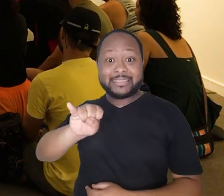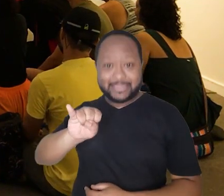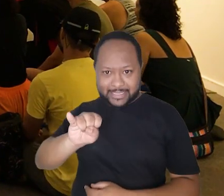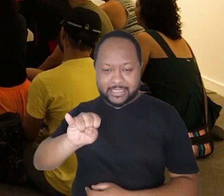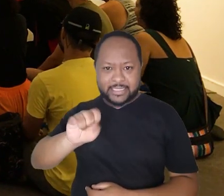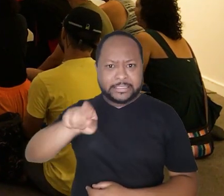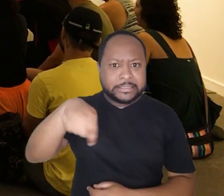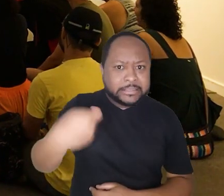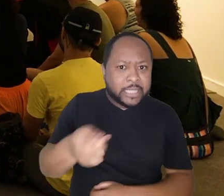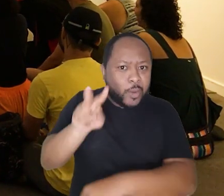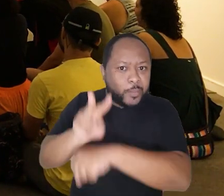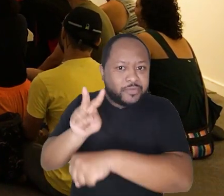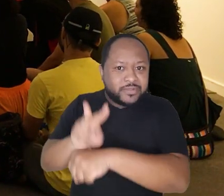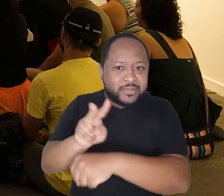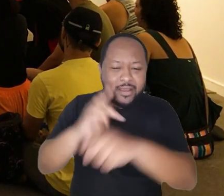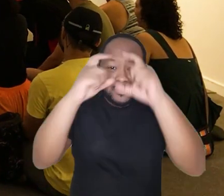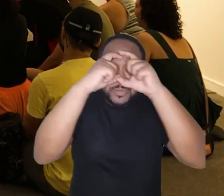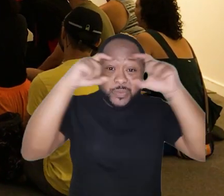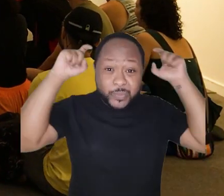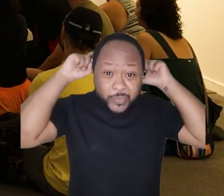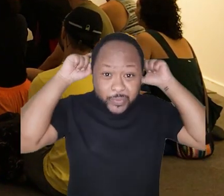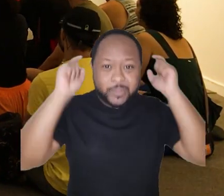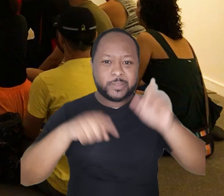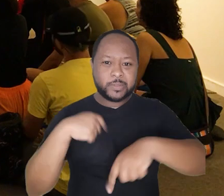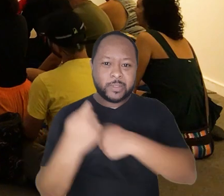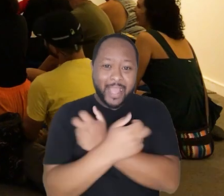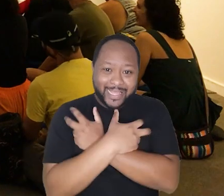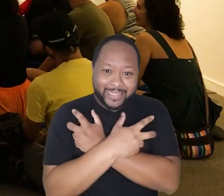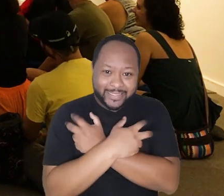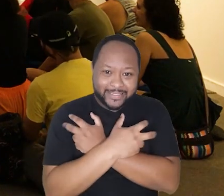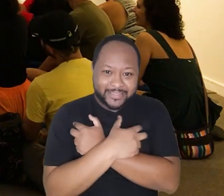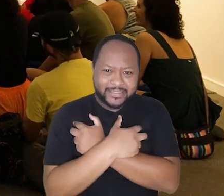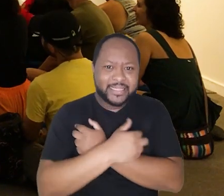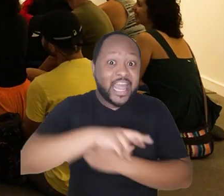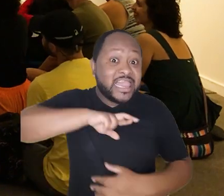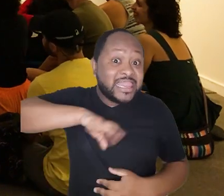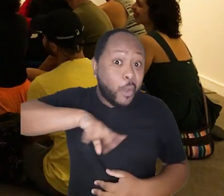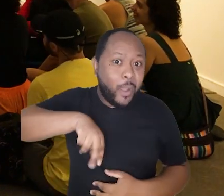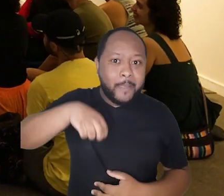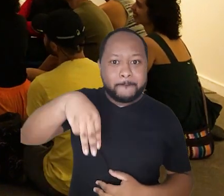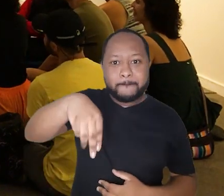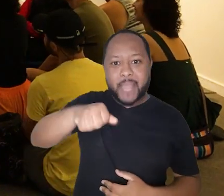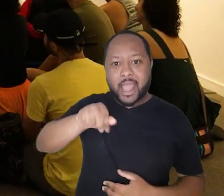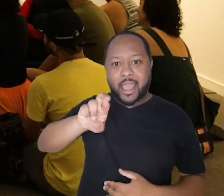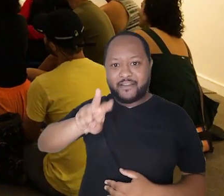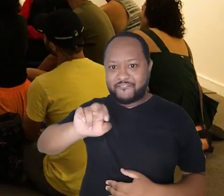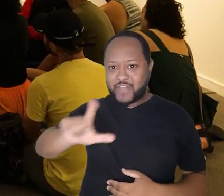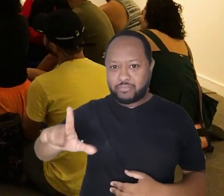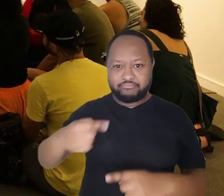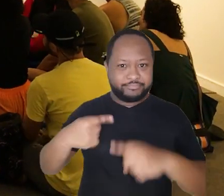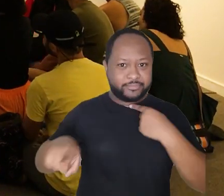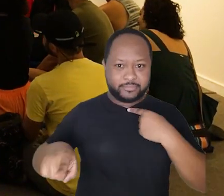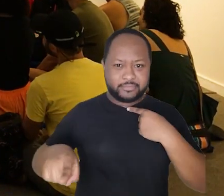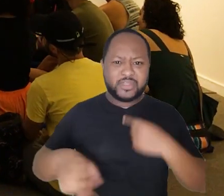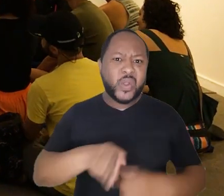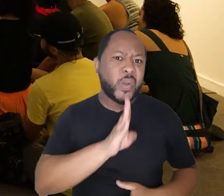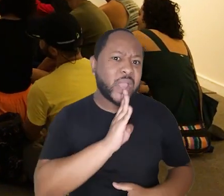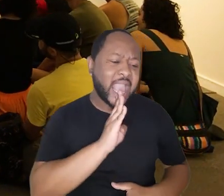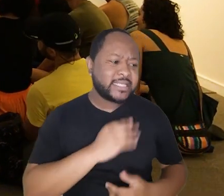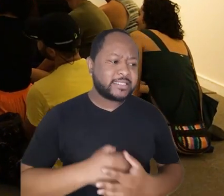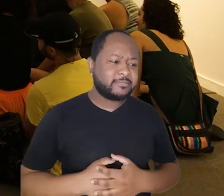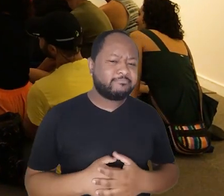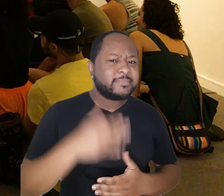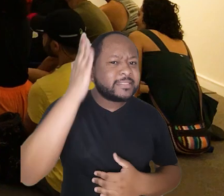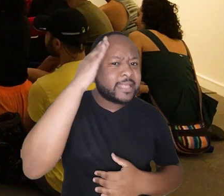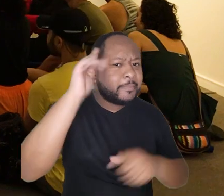Esse não é da Marvel. Já queria deixar essa dica. Conhece o Anansi? Já ouviu falar. O que você sabe do Anansi?